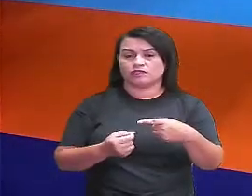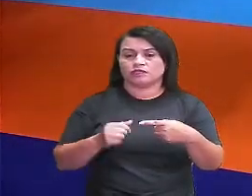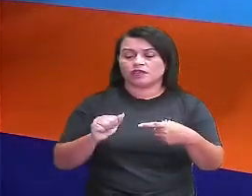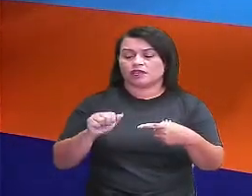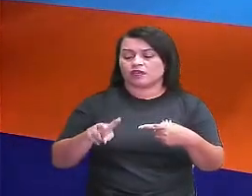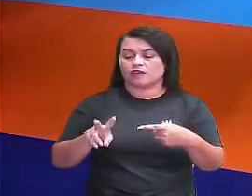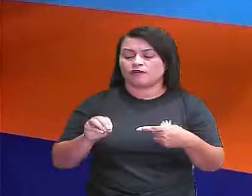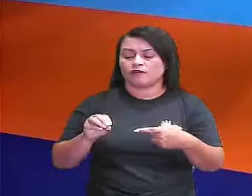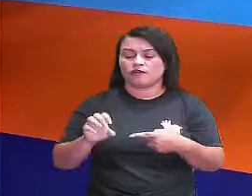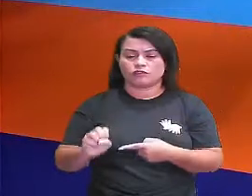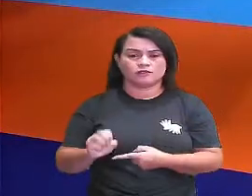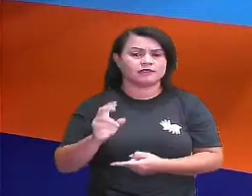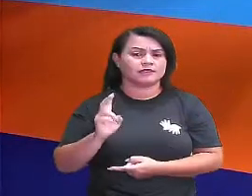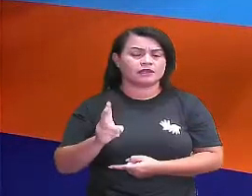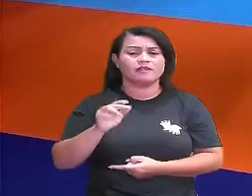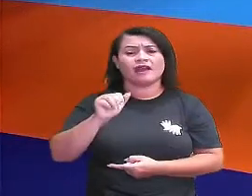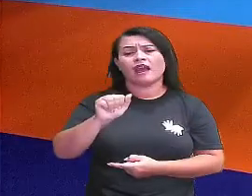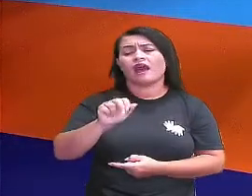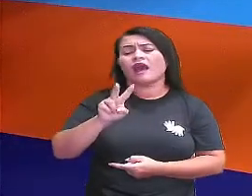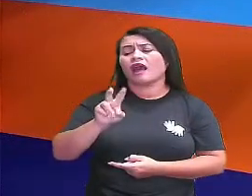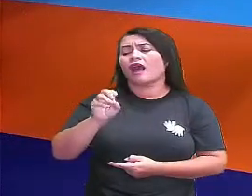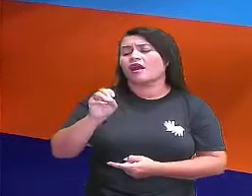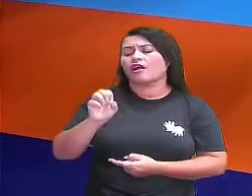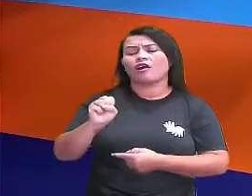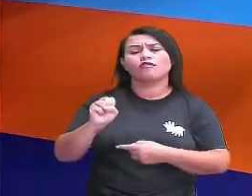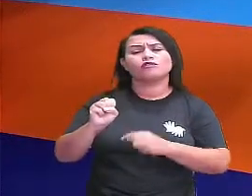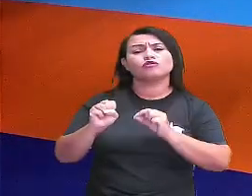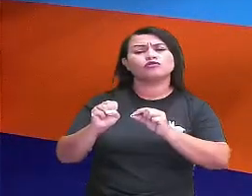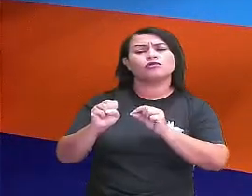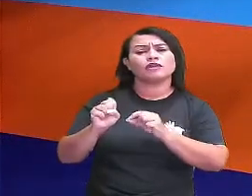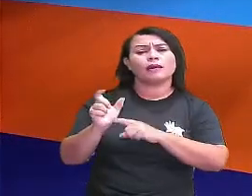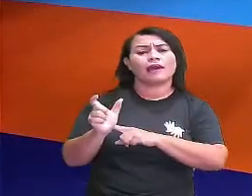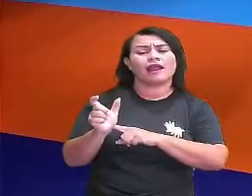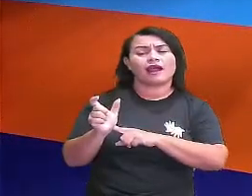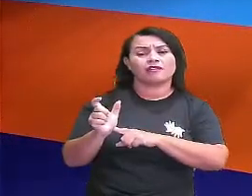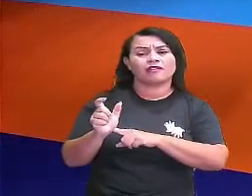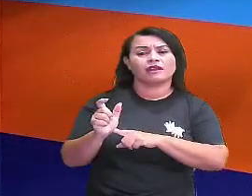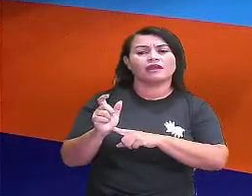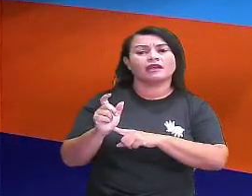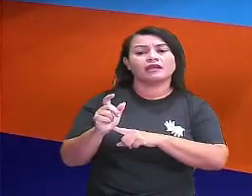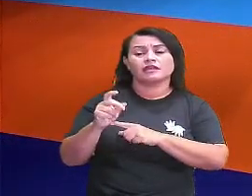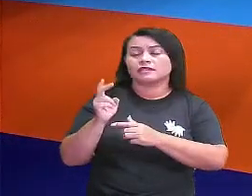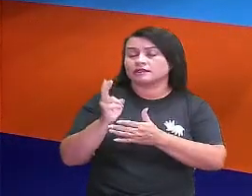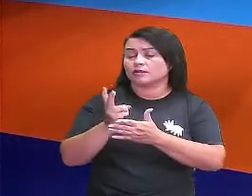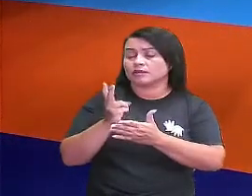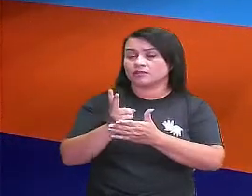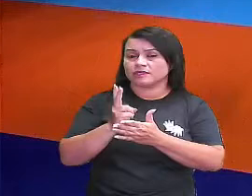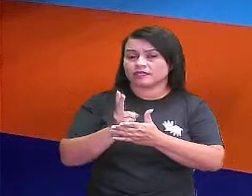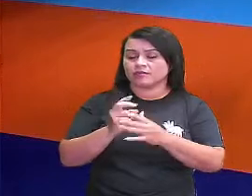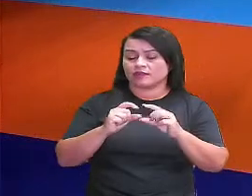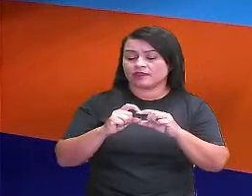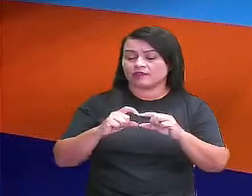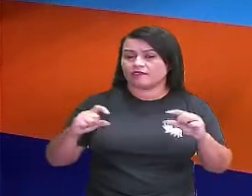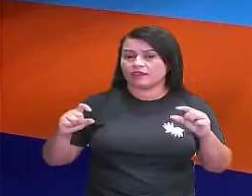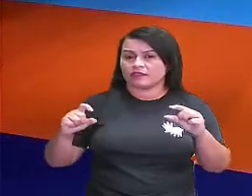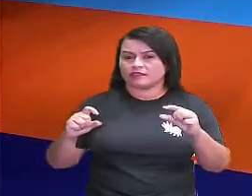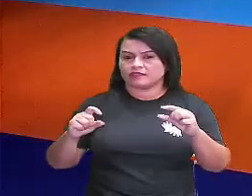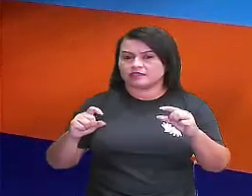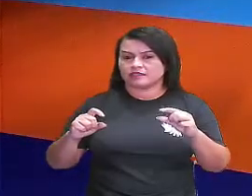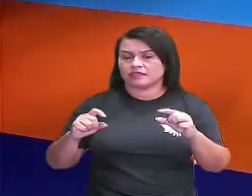E aí, essa é a palavra avos, ela precisa vir acompanhada lá no finalzinho da frase. E aí você vai